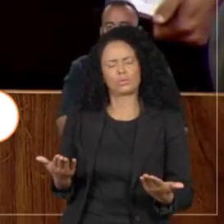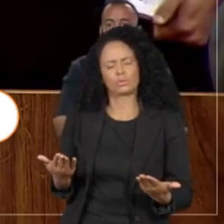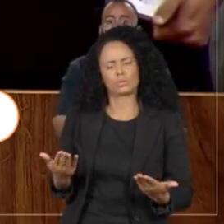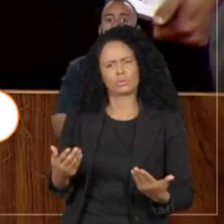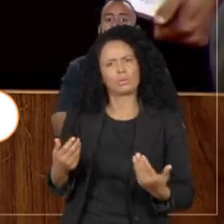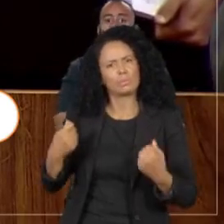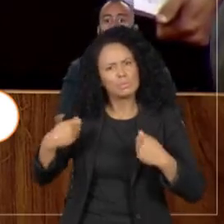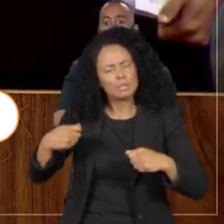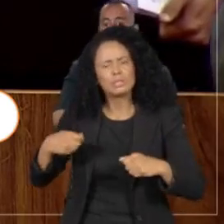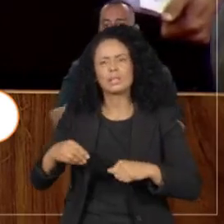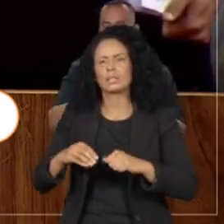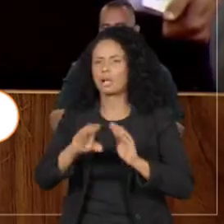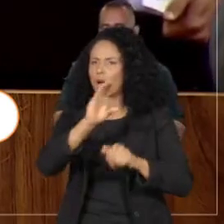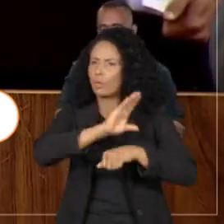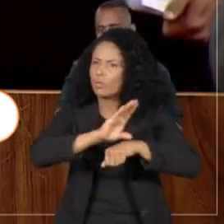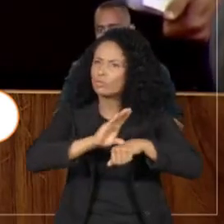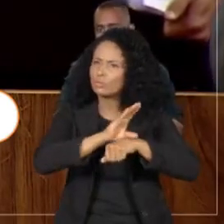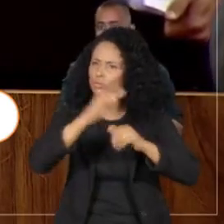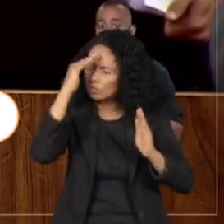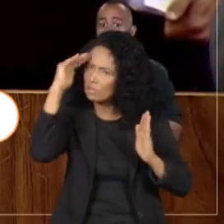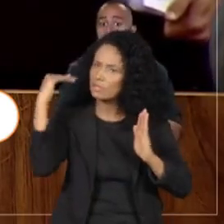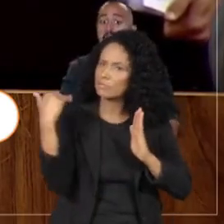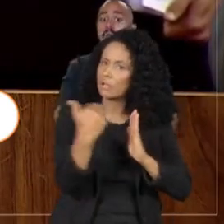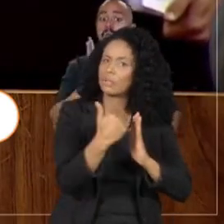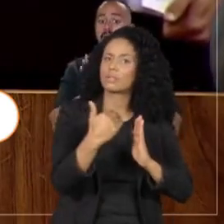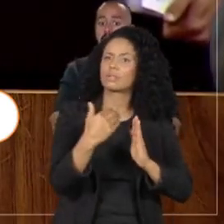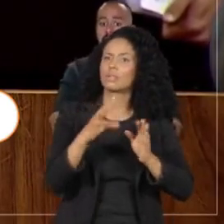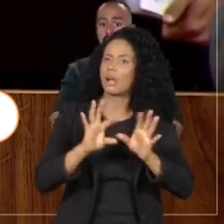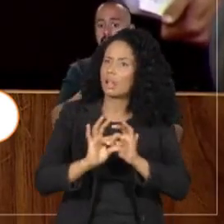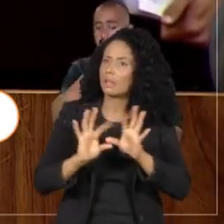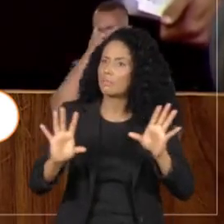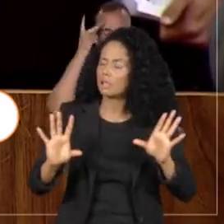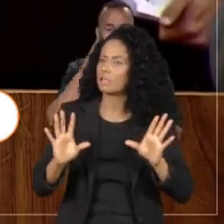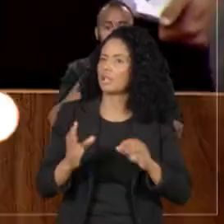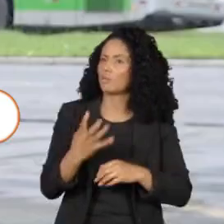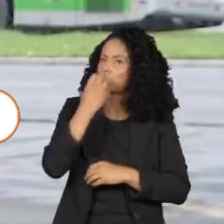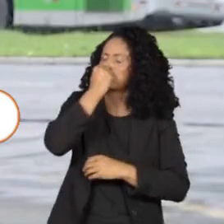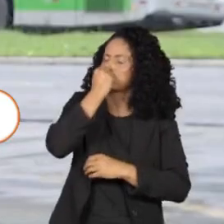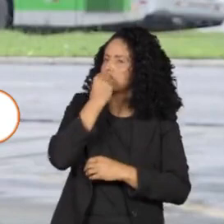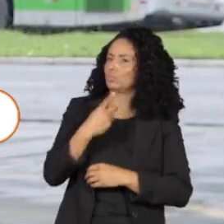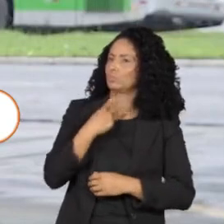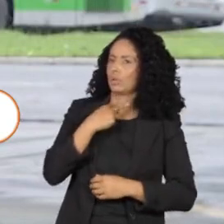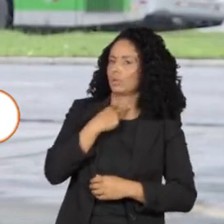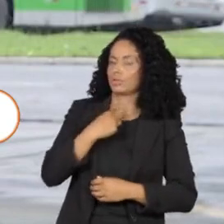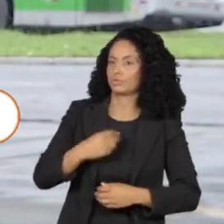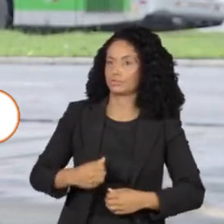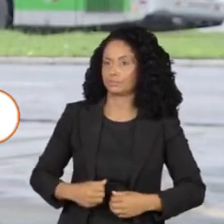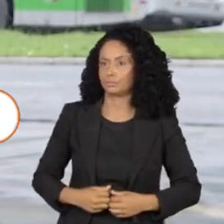a Constituição e a garantia da liberdade de ausência de qualquer tipo de censura.